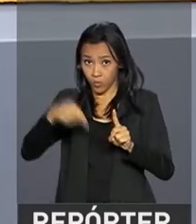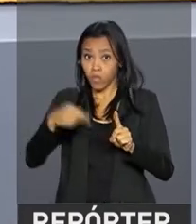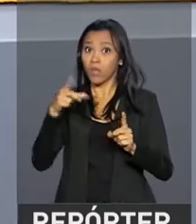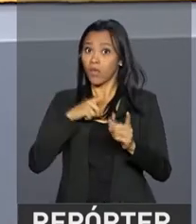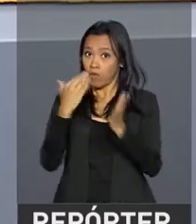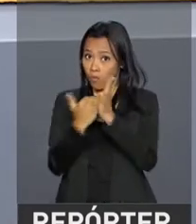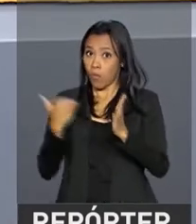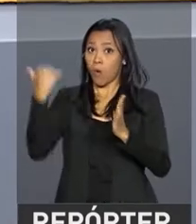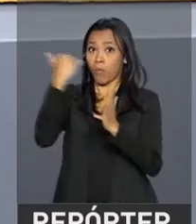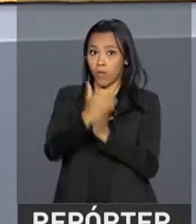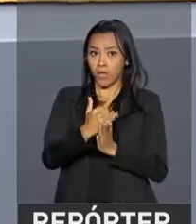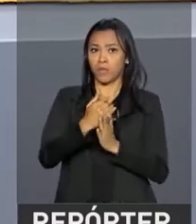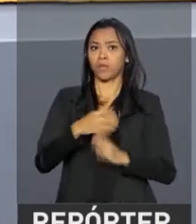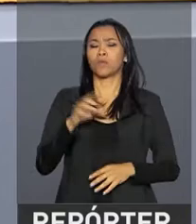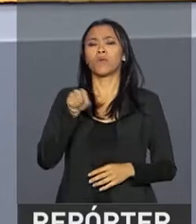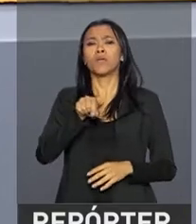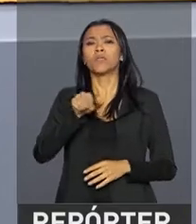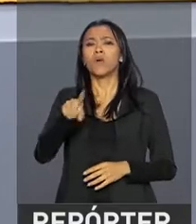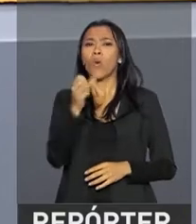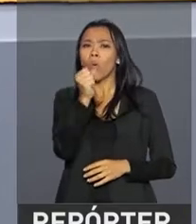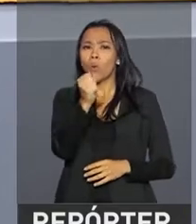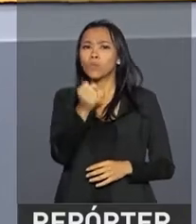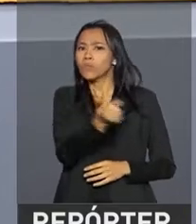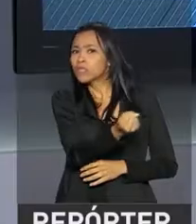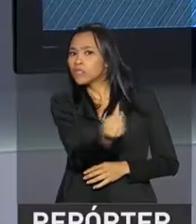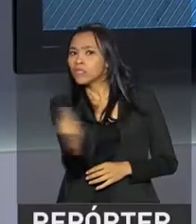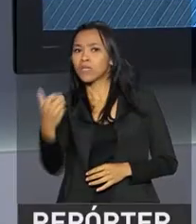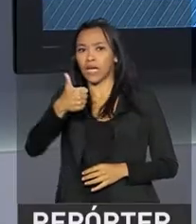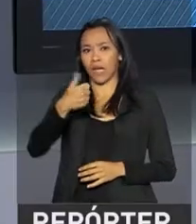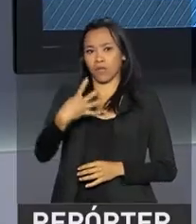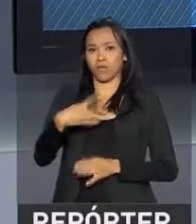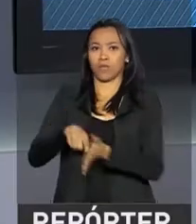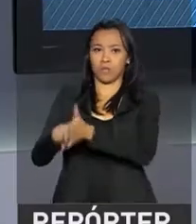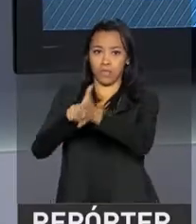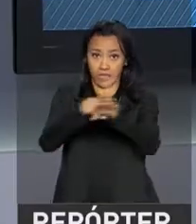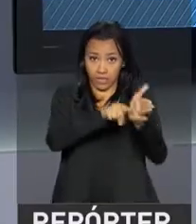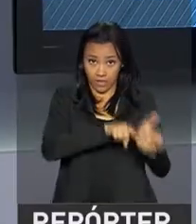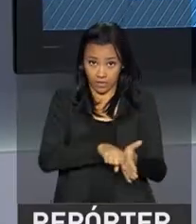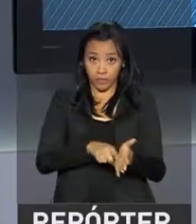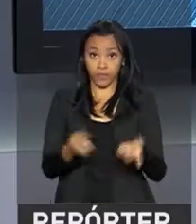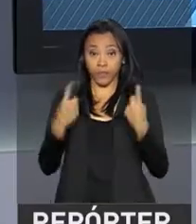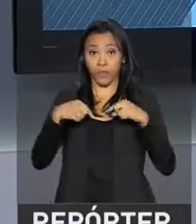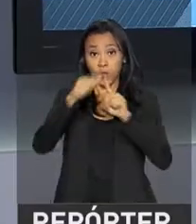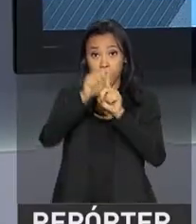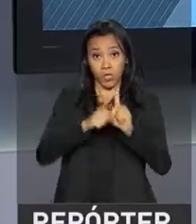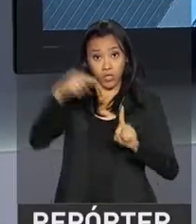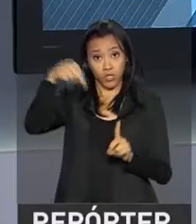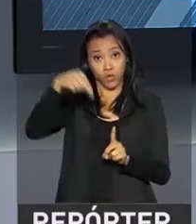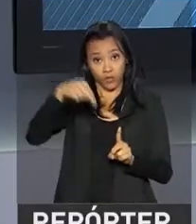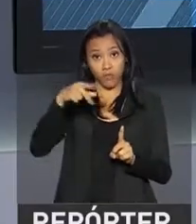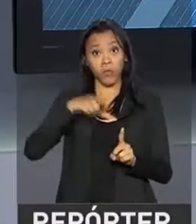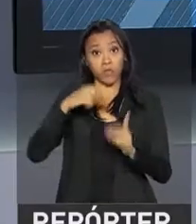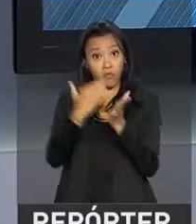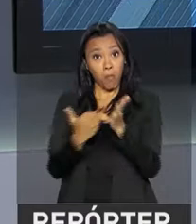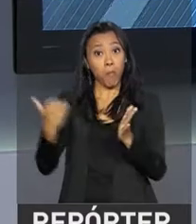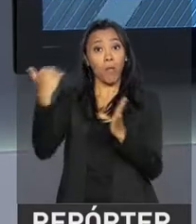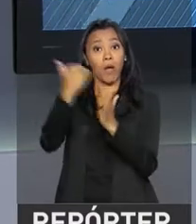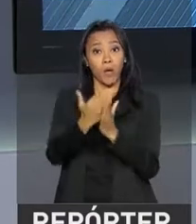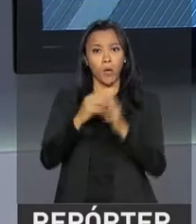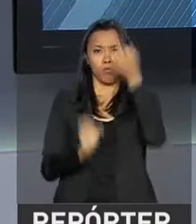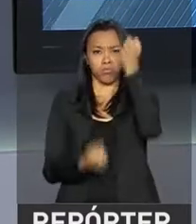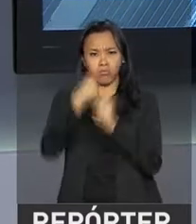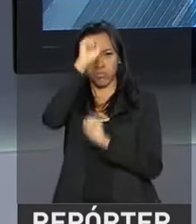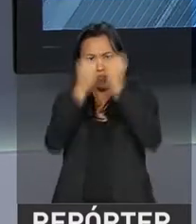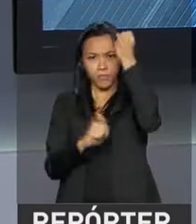em oito dos 14 locais pesquisados em novembro maior avanço na produção industrial foi registrada no espírito